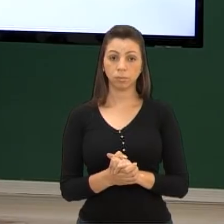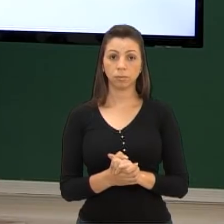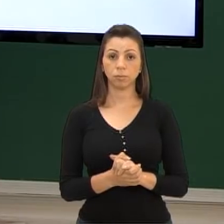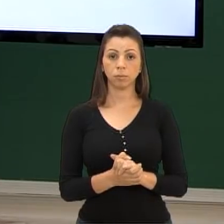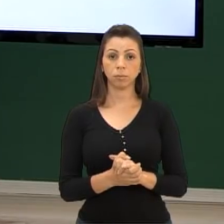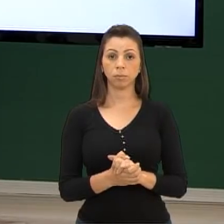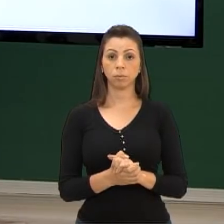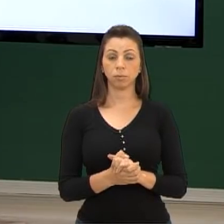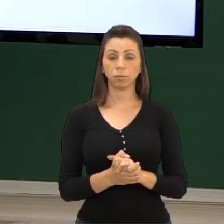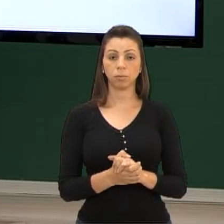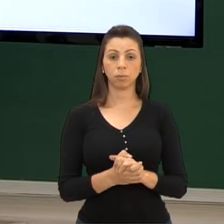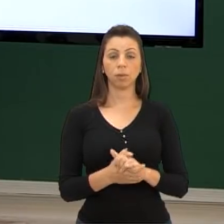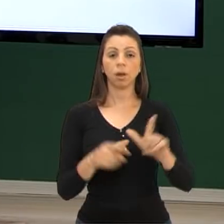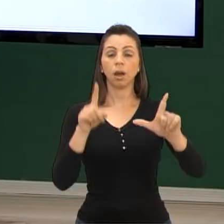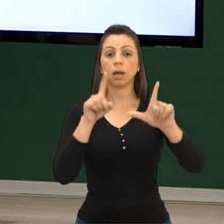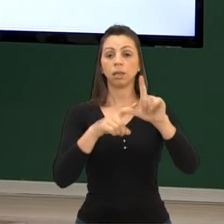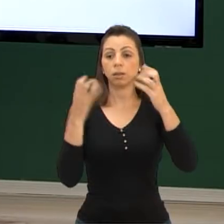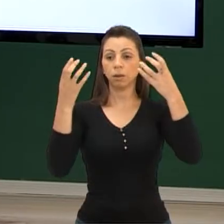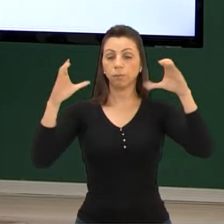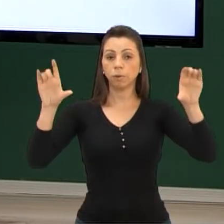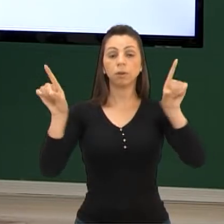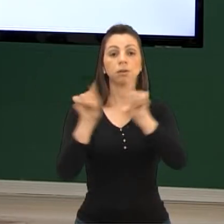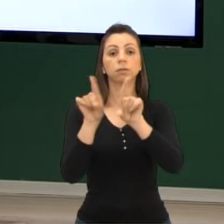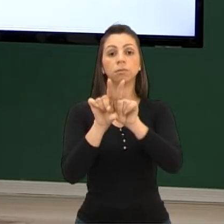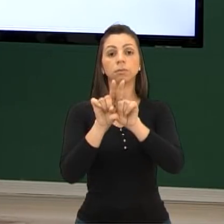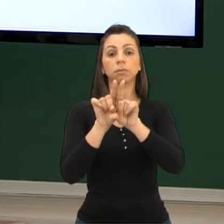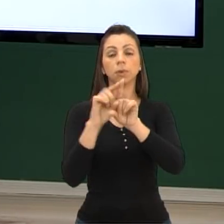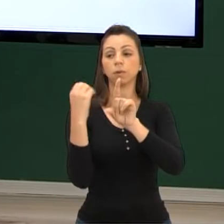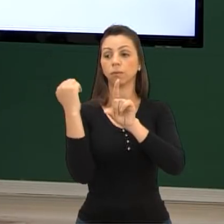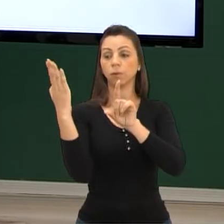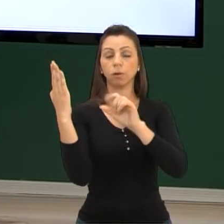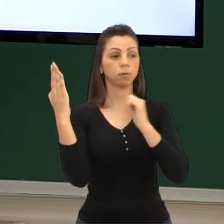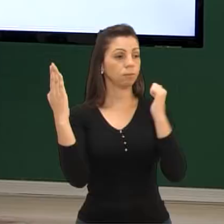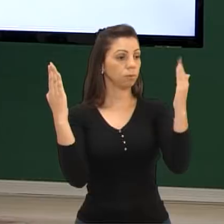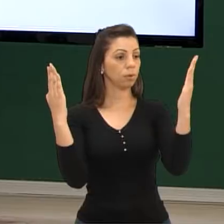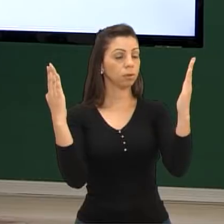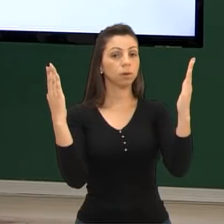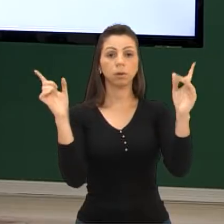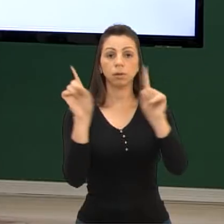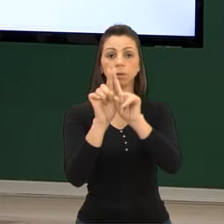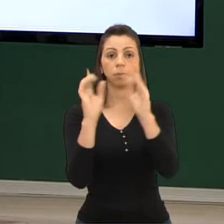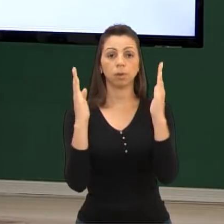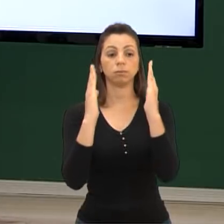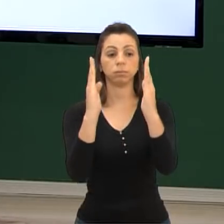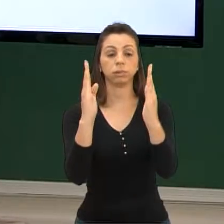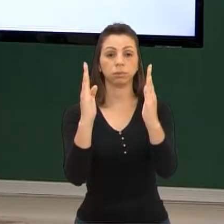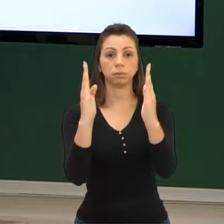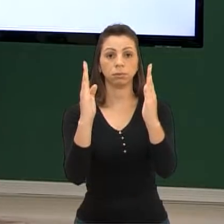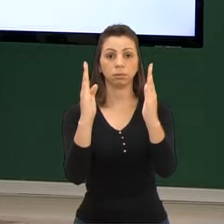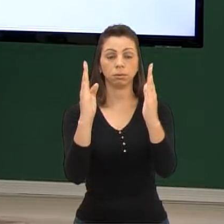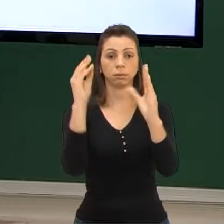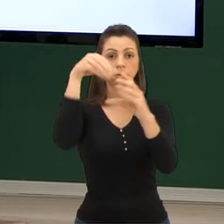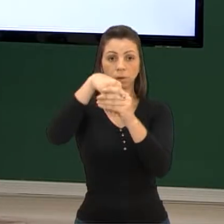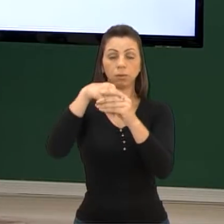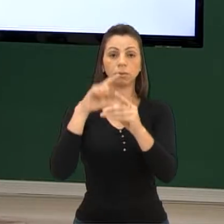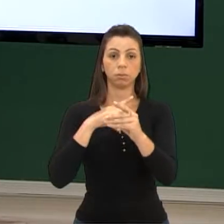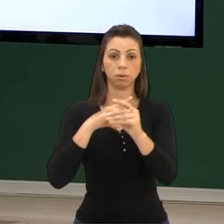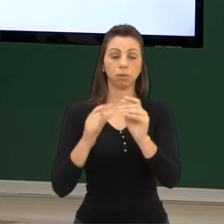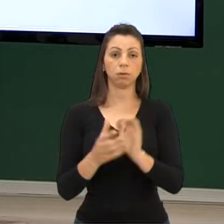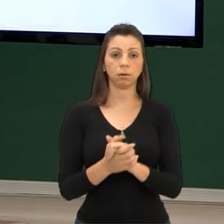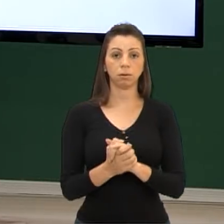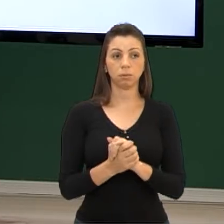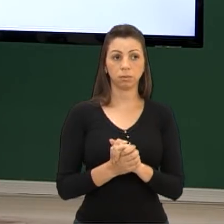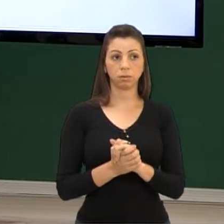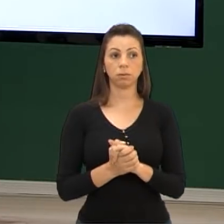externos e os meios, extremos e os meios. Então, da mesma maneira que é representado